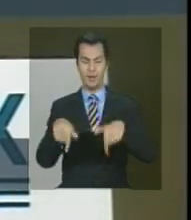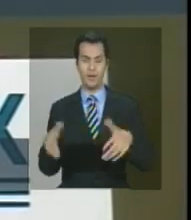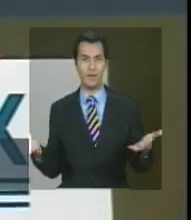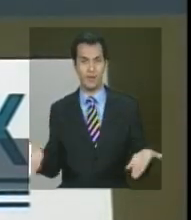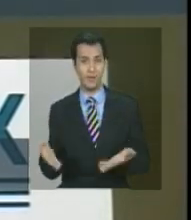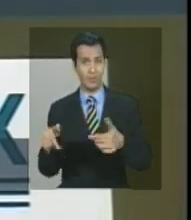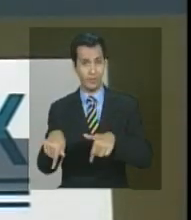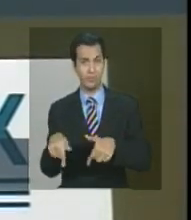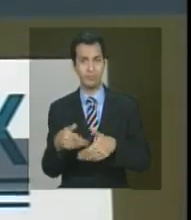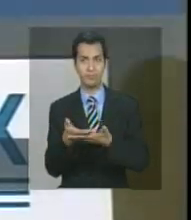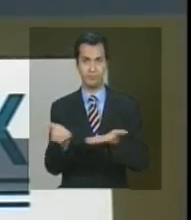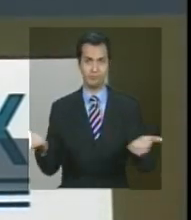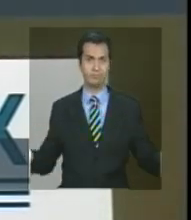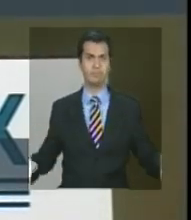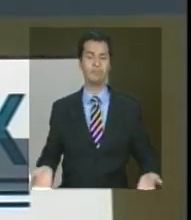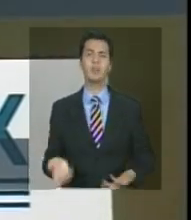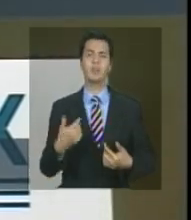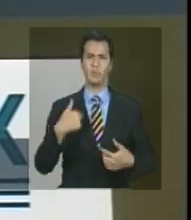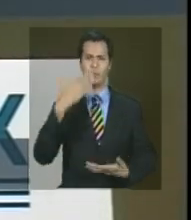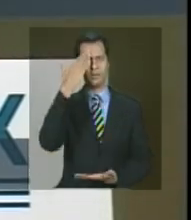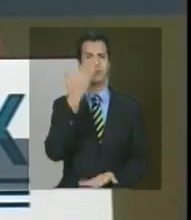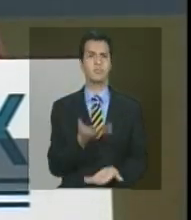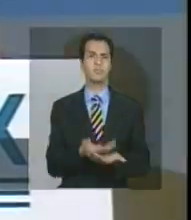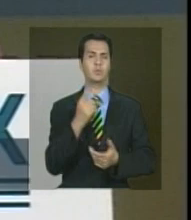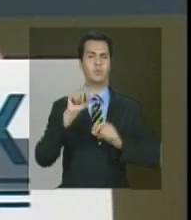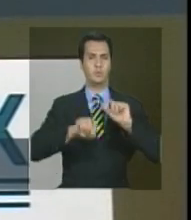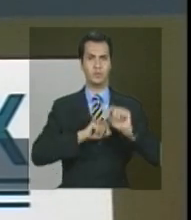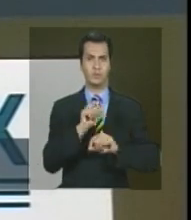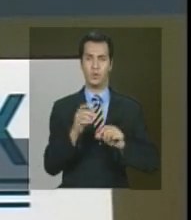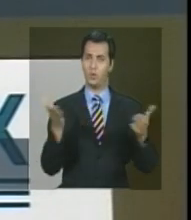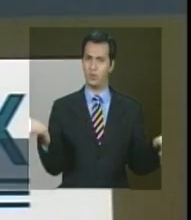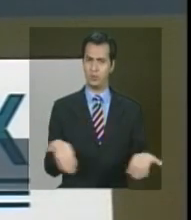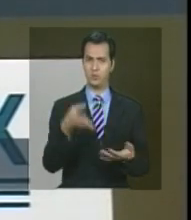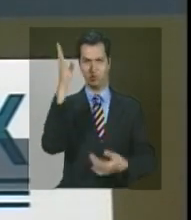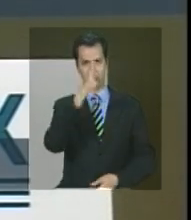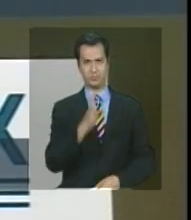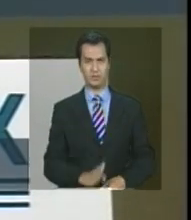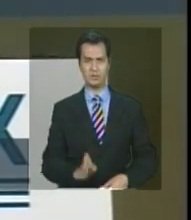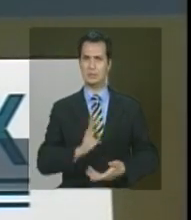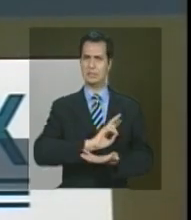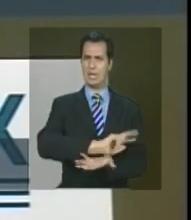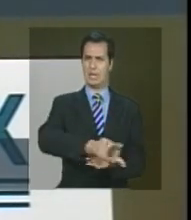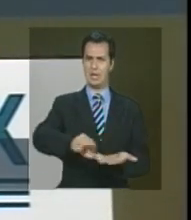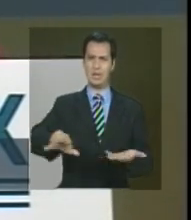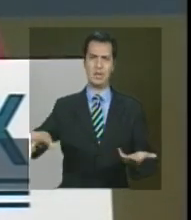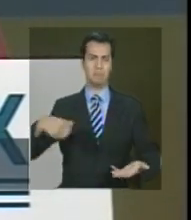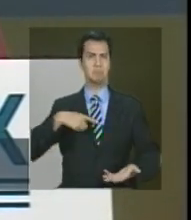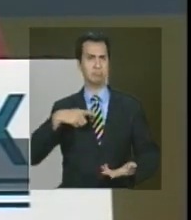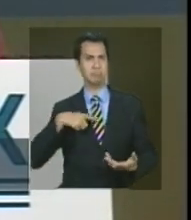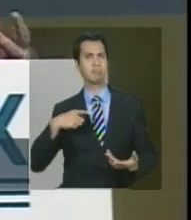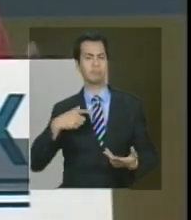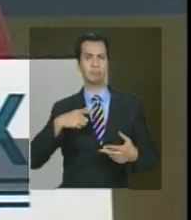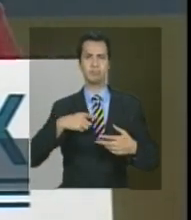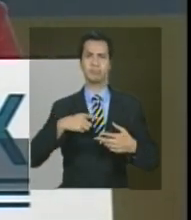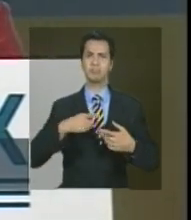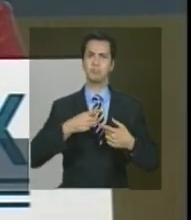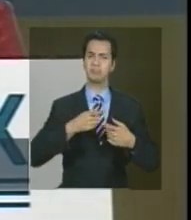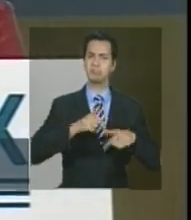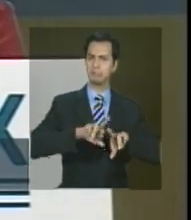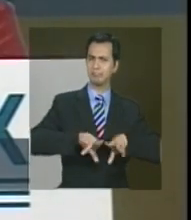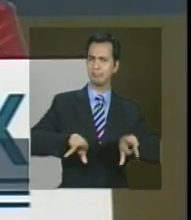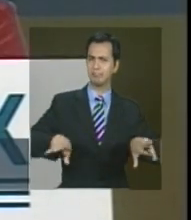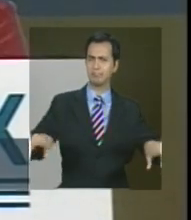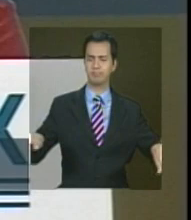o Brasil é um país hoje suficientemente complexo, suficientemente